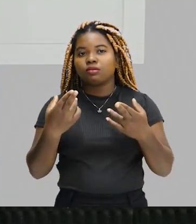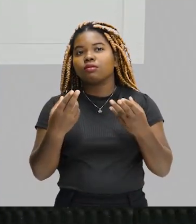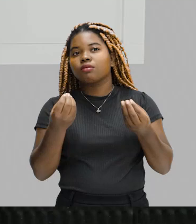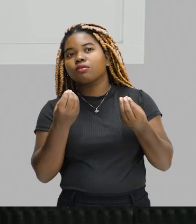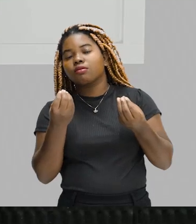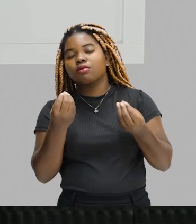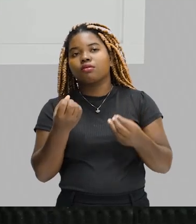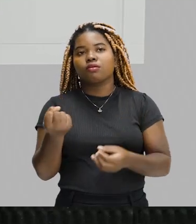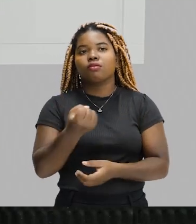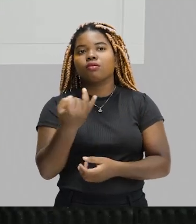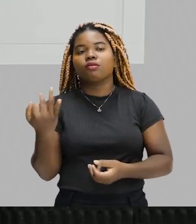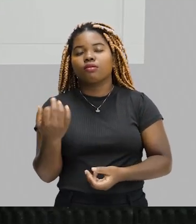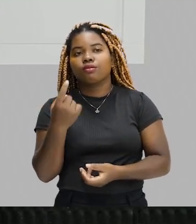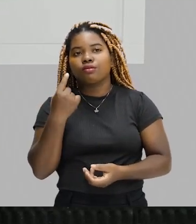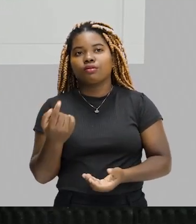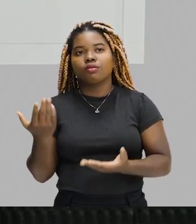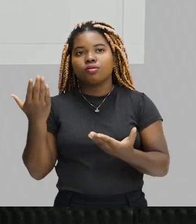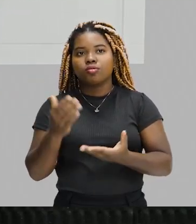igual ao quê? Vamos lá.